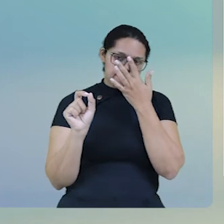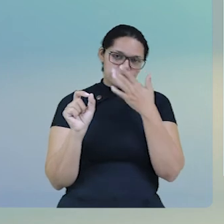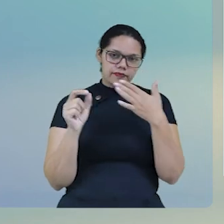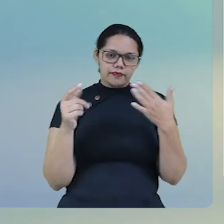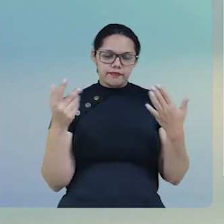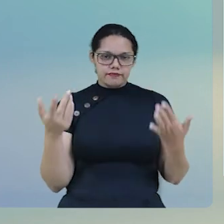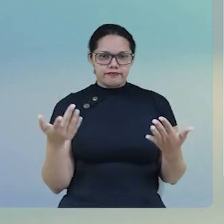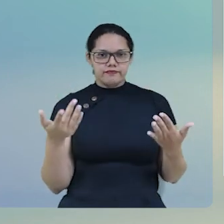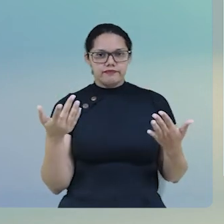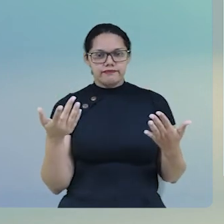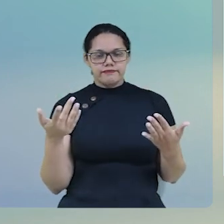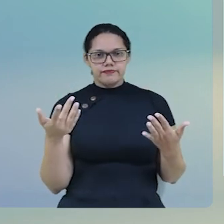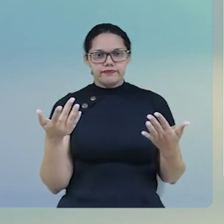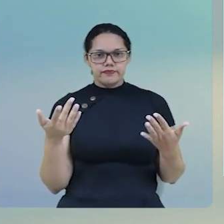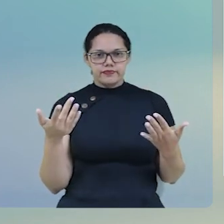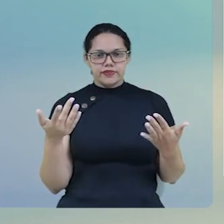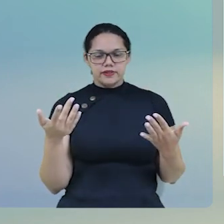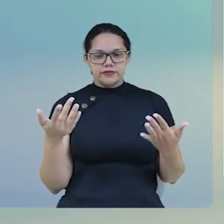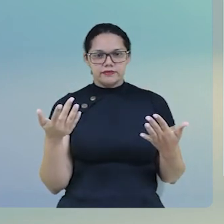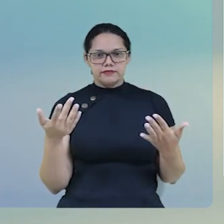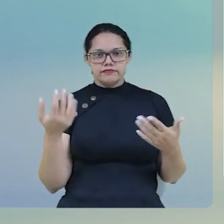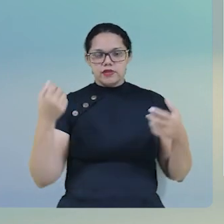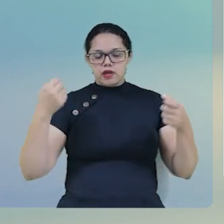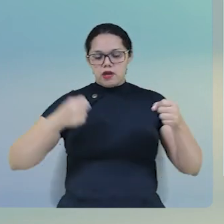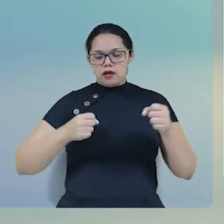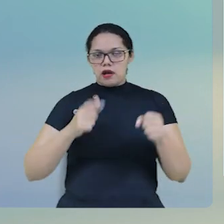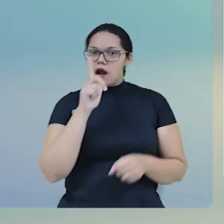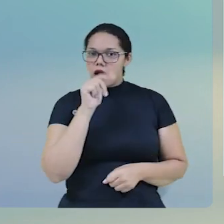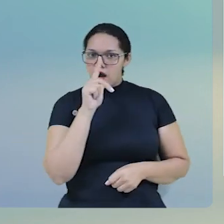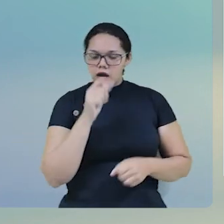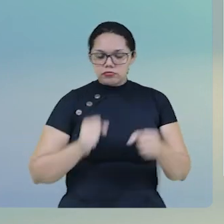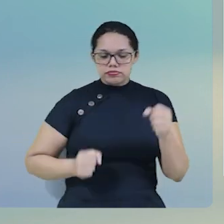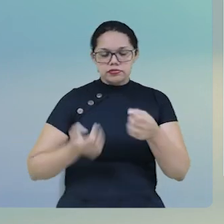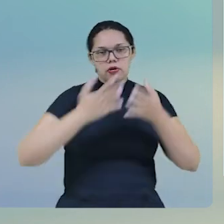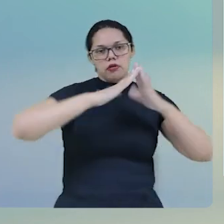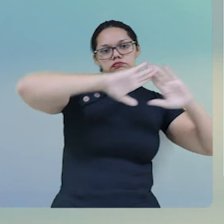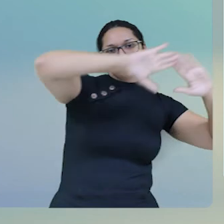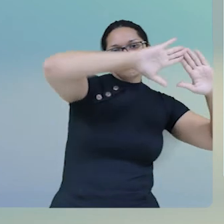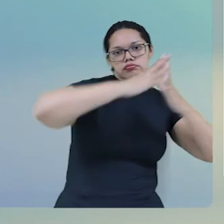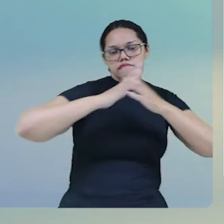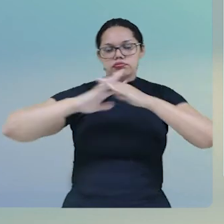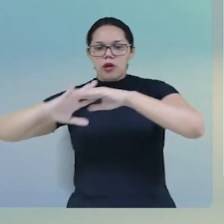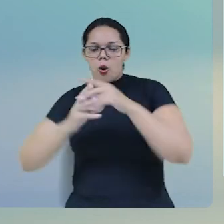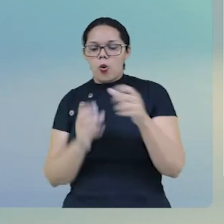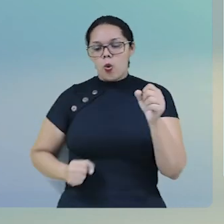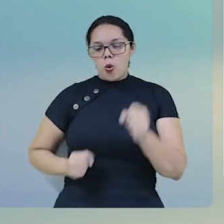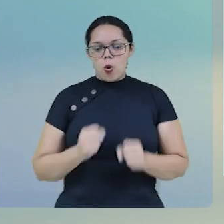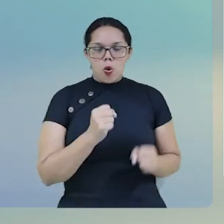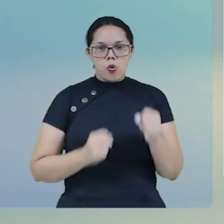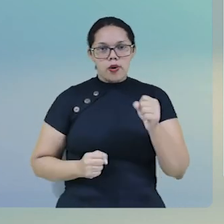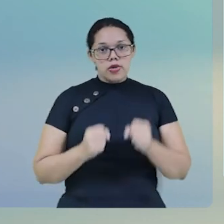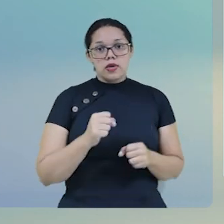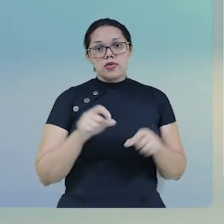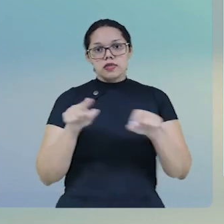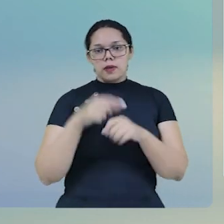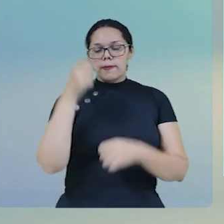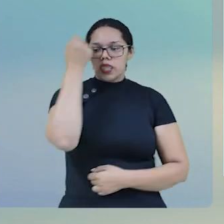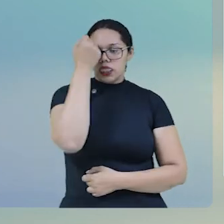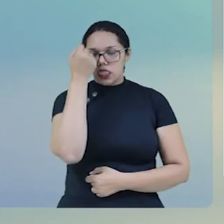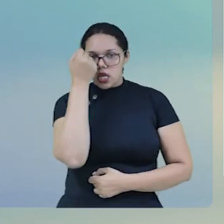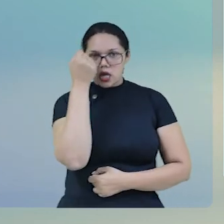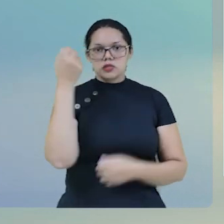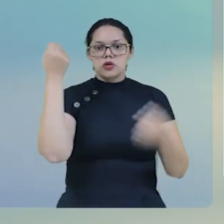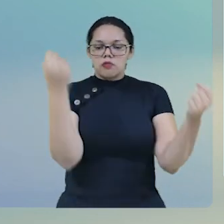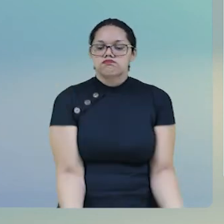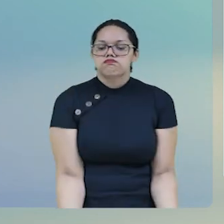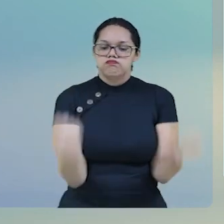são alcançados com hidroginástica, alongamento, corrida, dança ou musculação.